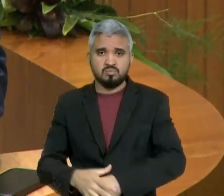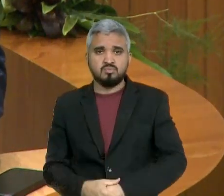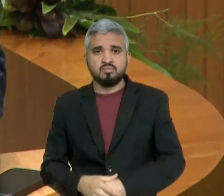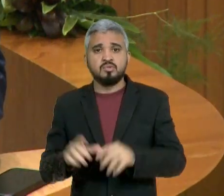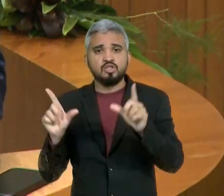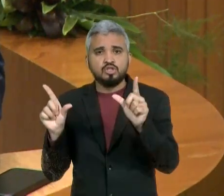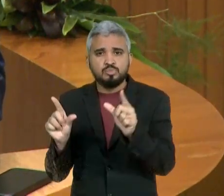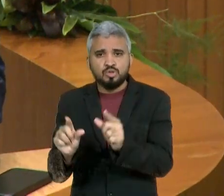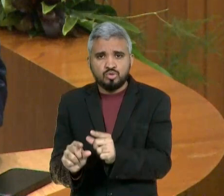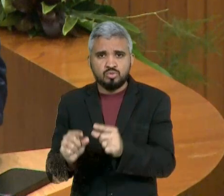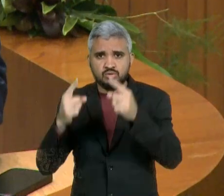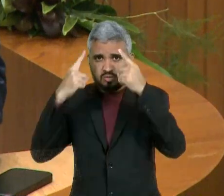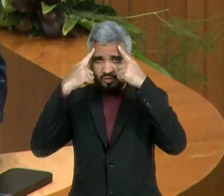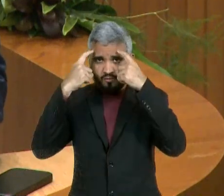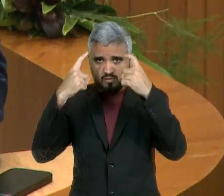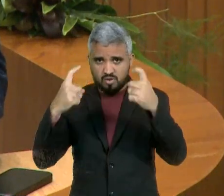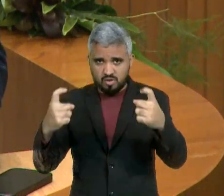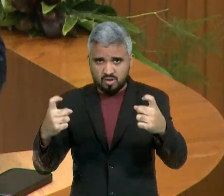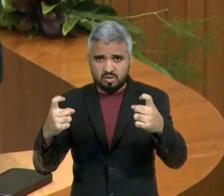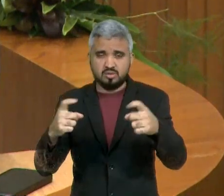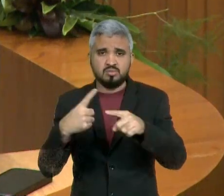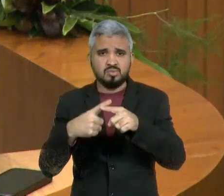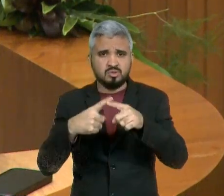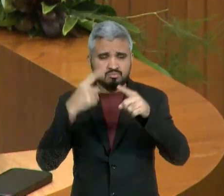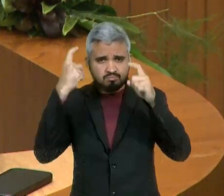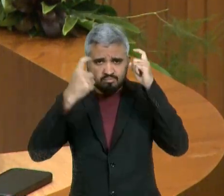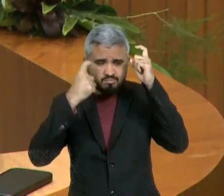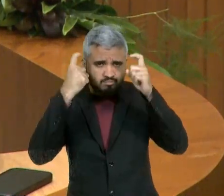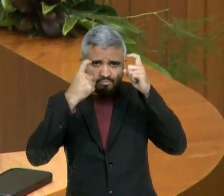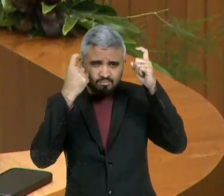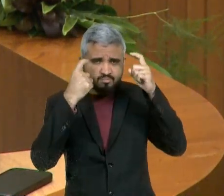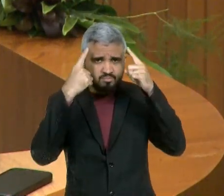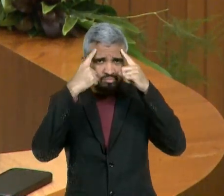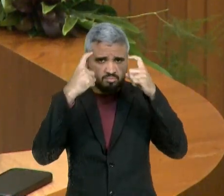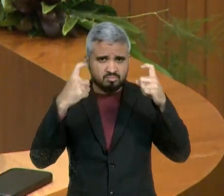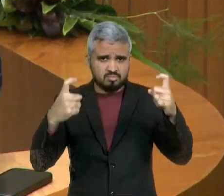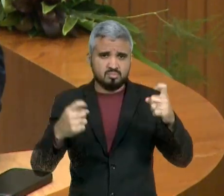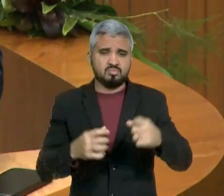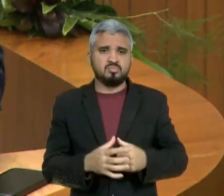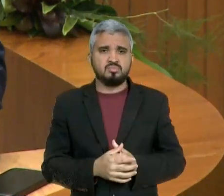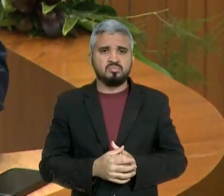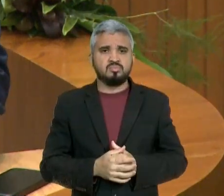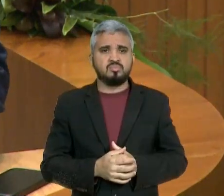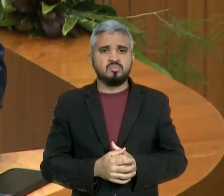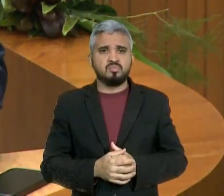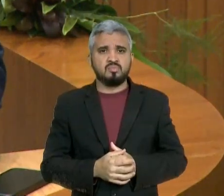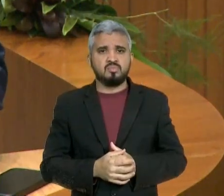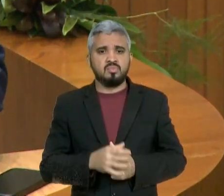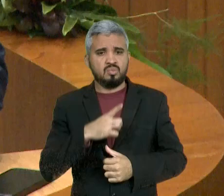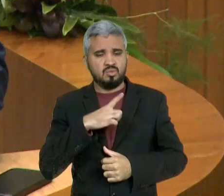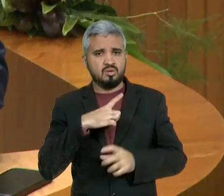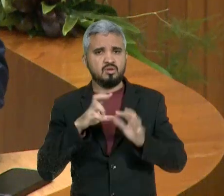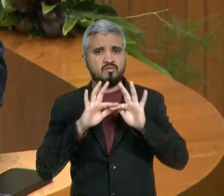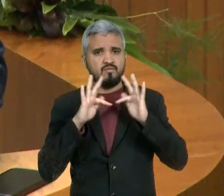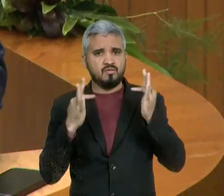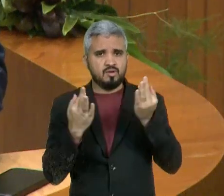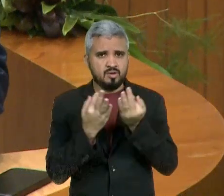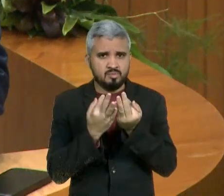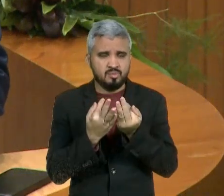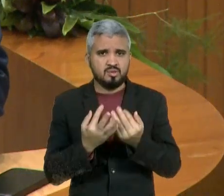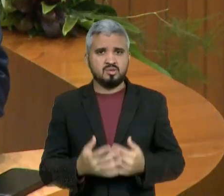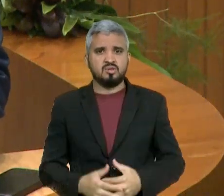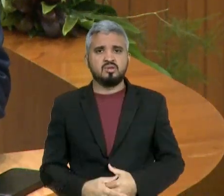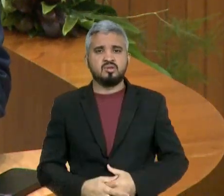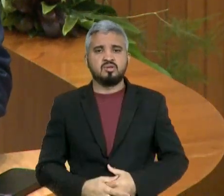que nos assola e nos preocupa bastante. A gente que é pai de família, nós que